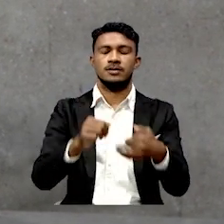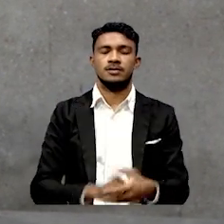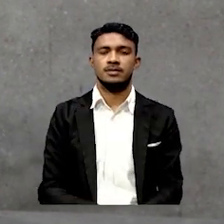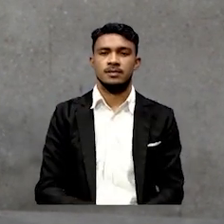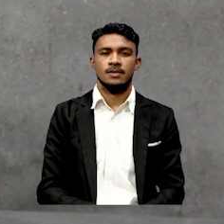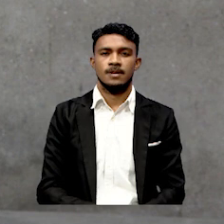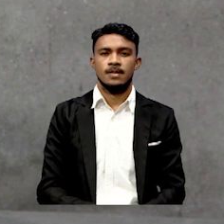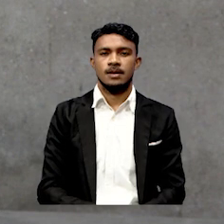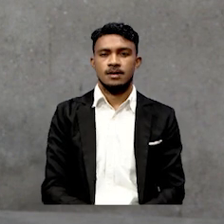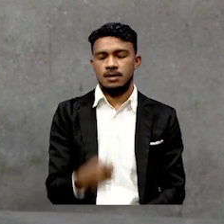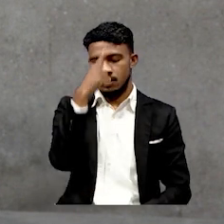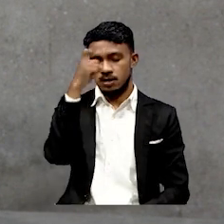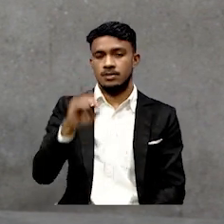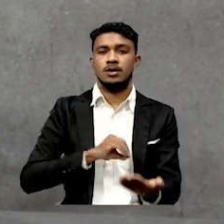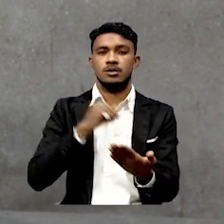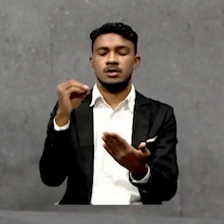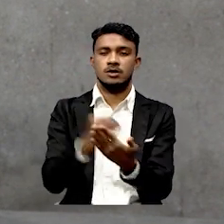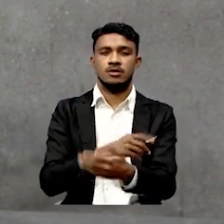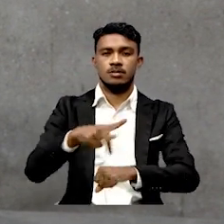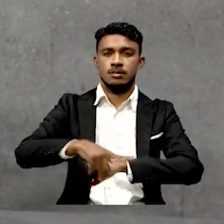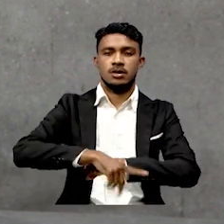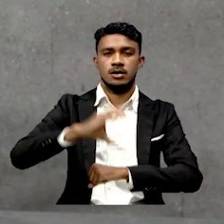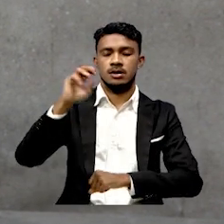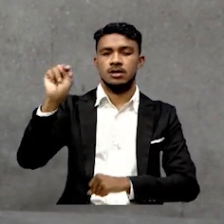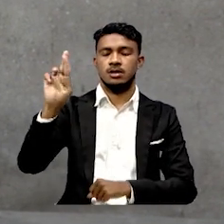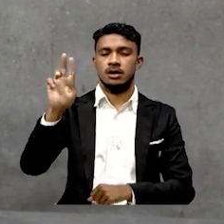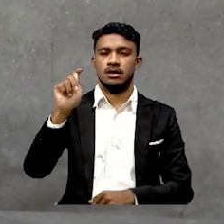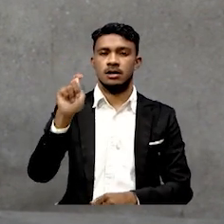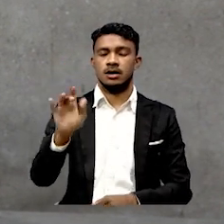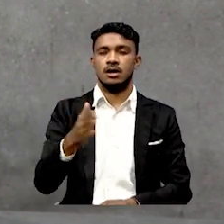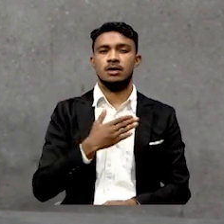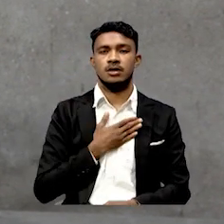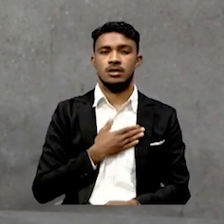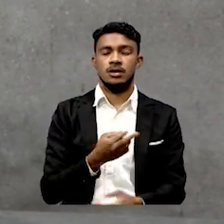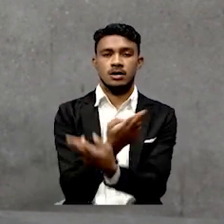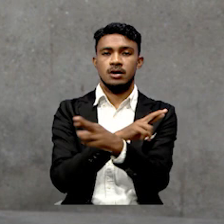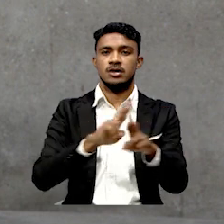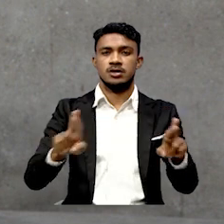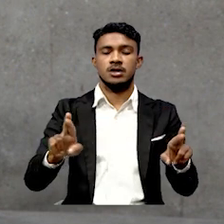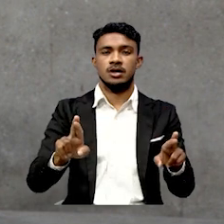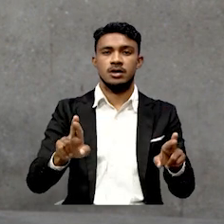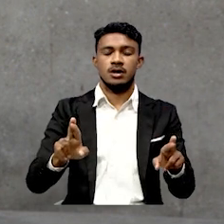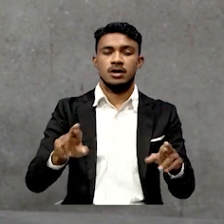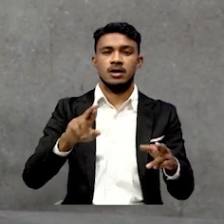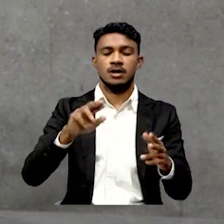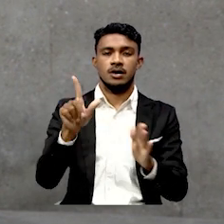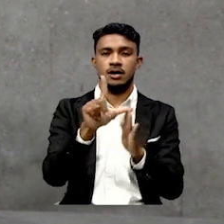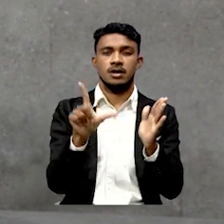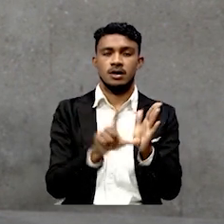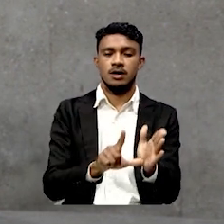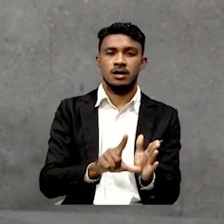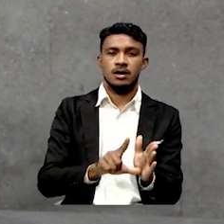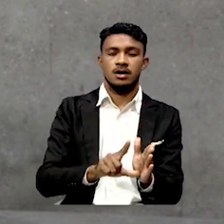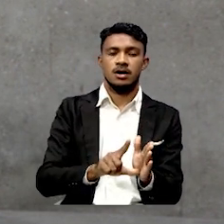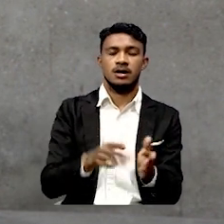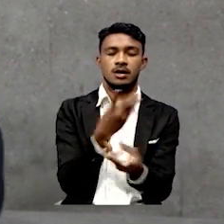Então, objetivo, se não tem nenhum objetivo, não tem nenhum, restaura a ordem democrática. Ato